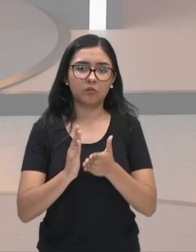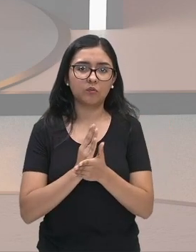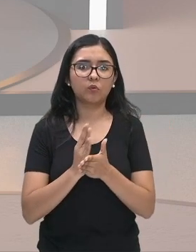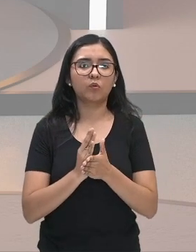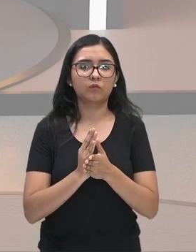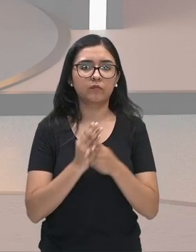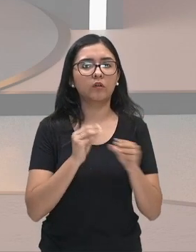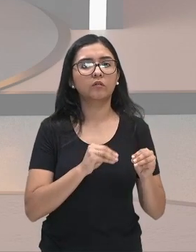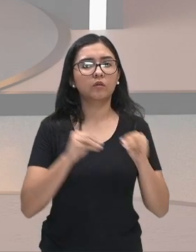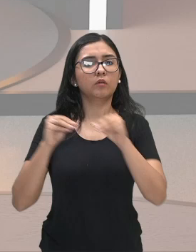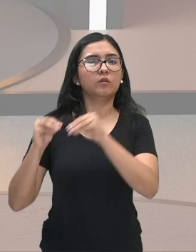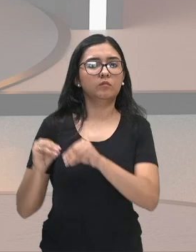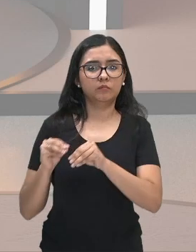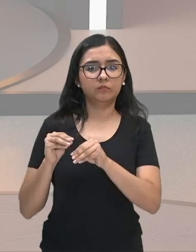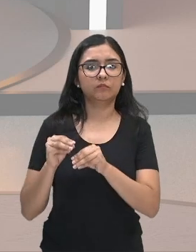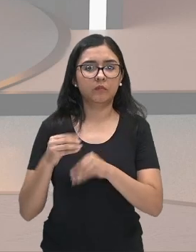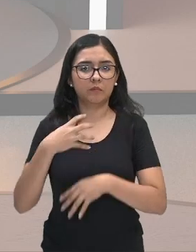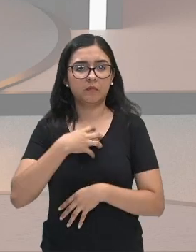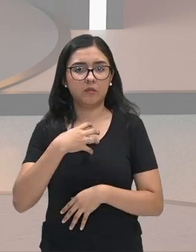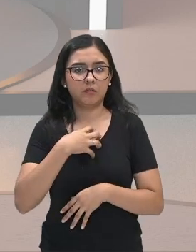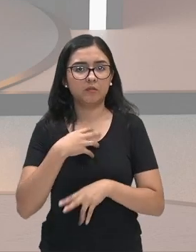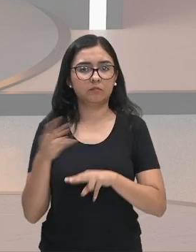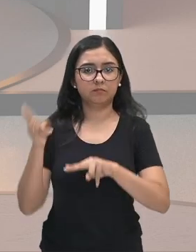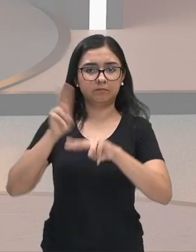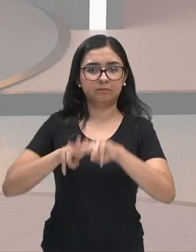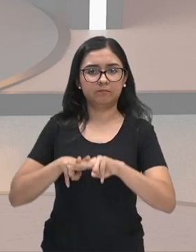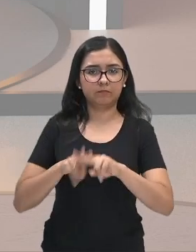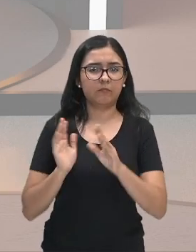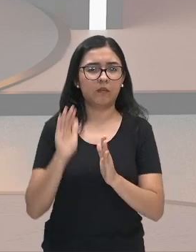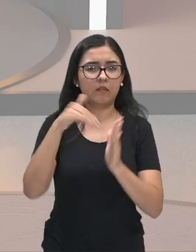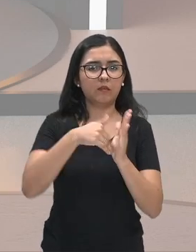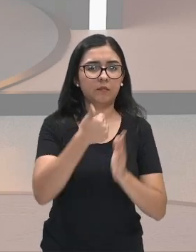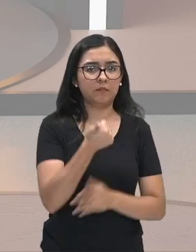as prisões da Bahia, onde ficaram presos até